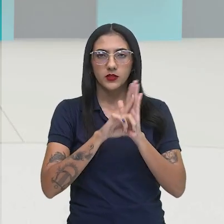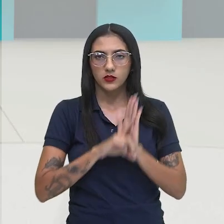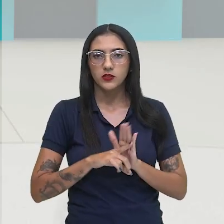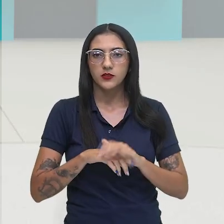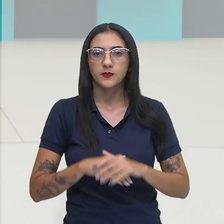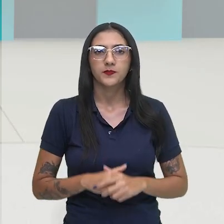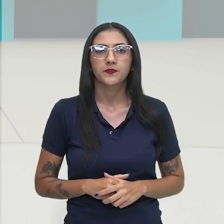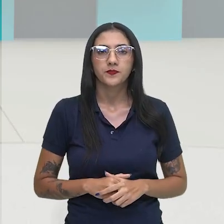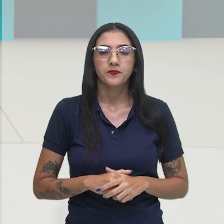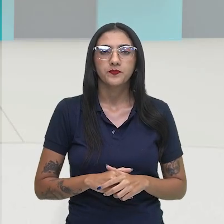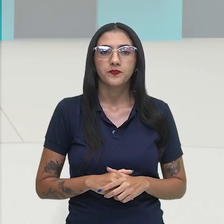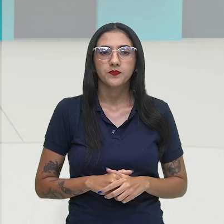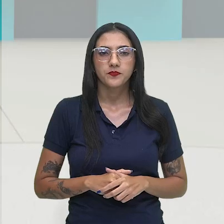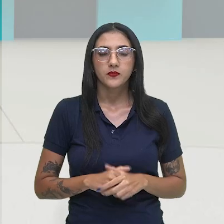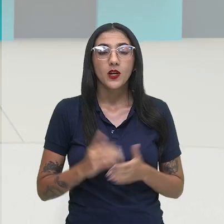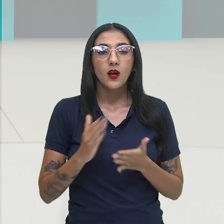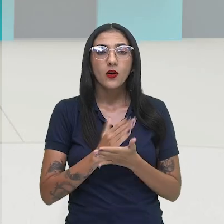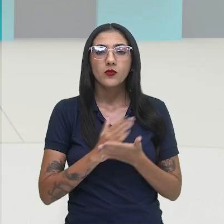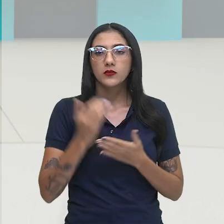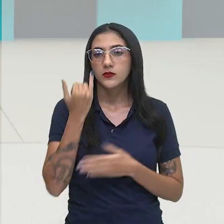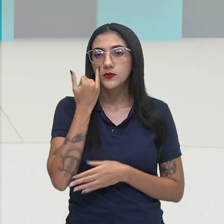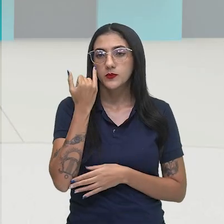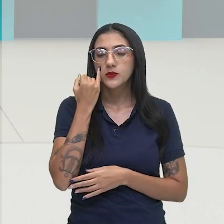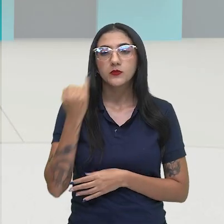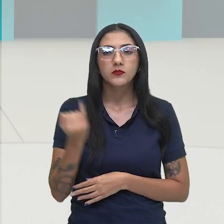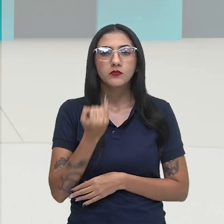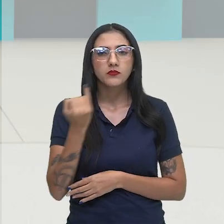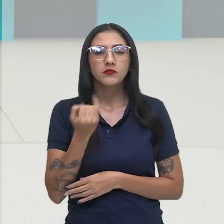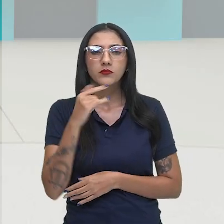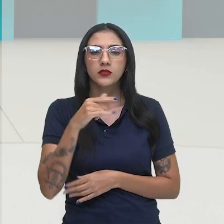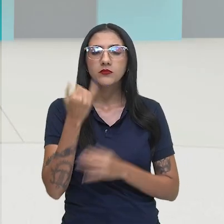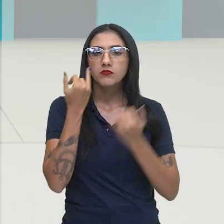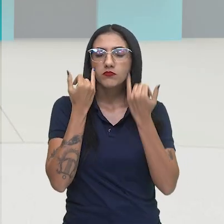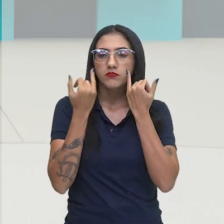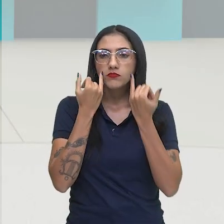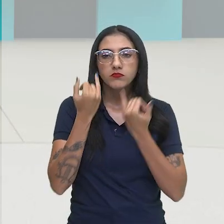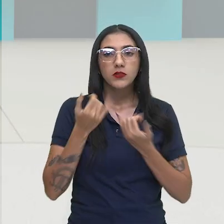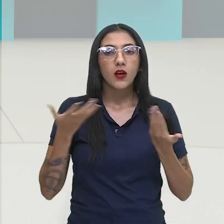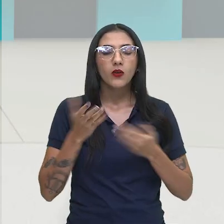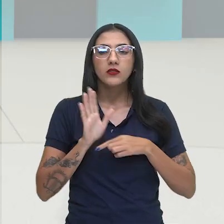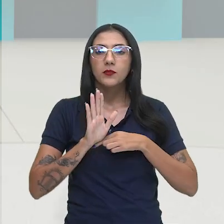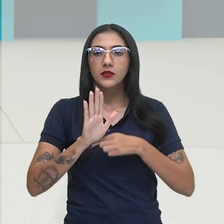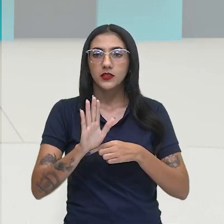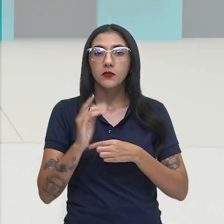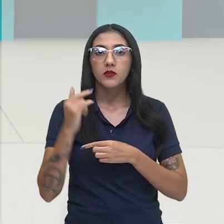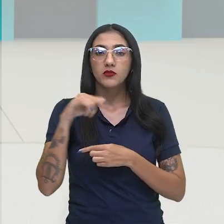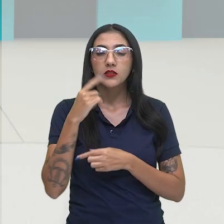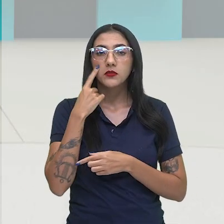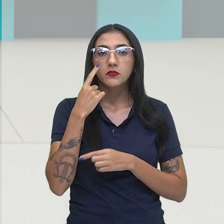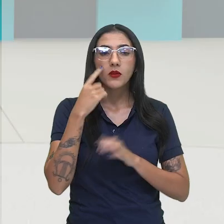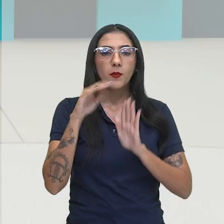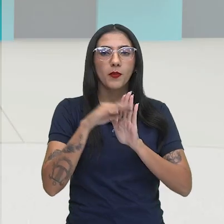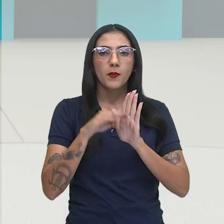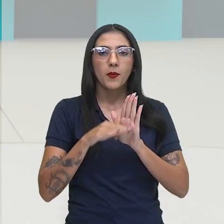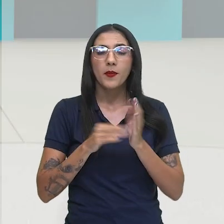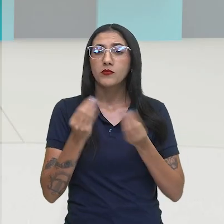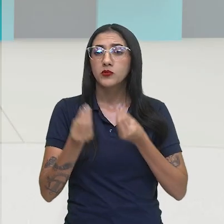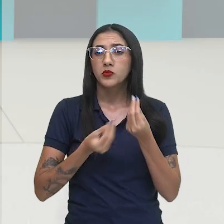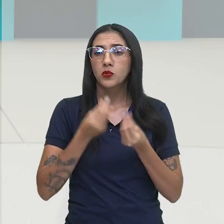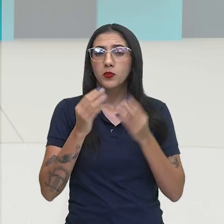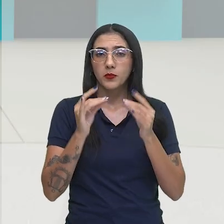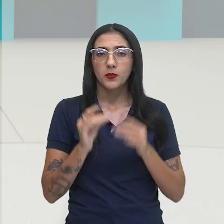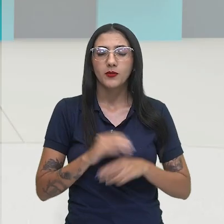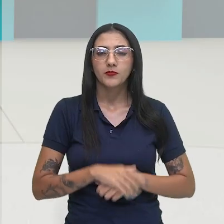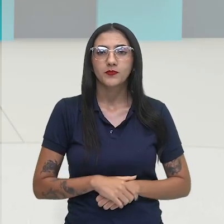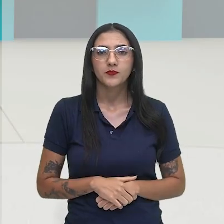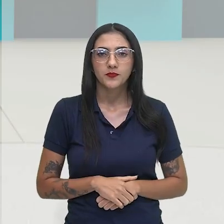bom? Então, algumas informações importantes aí sobre pesquisa. Agora a gente vai mostrar para vocês um pequeno guia de como pesquisar na internet. Olha